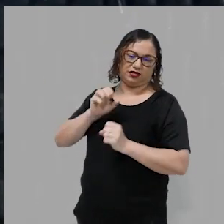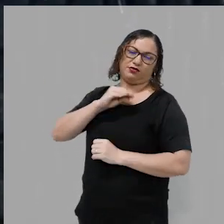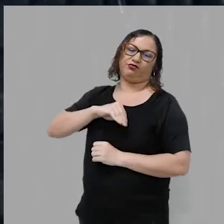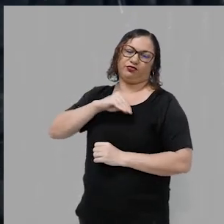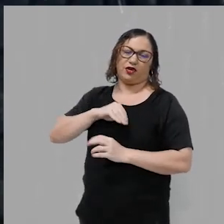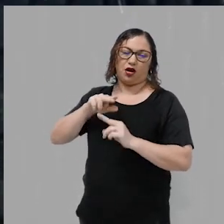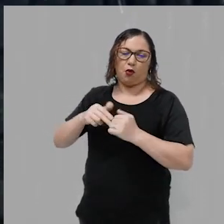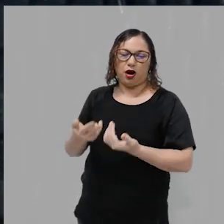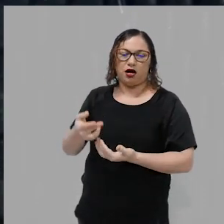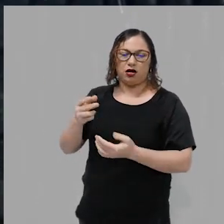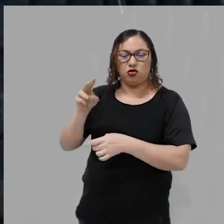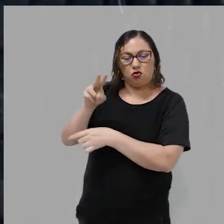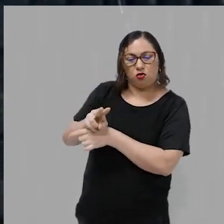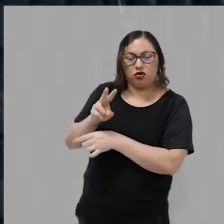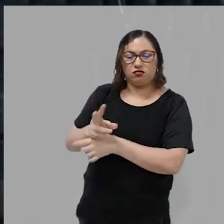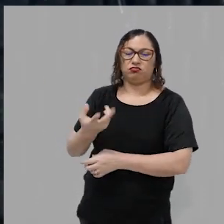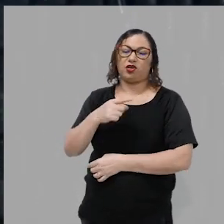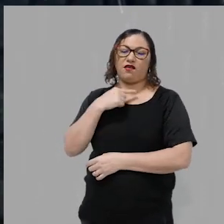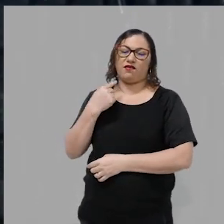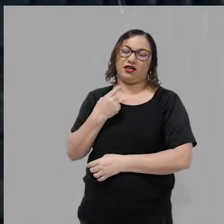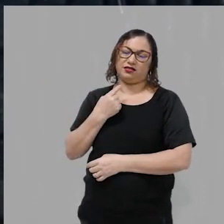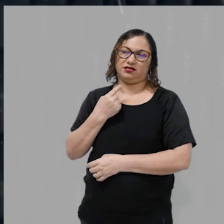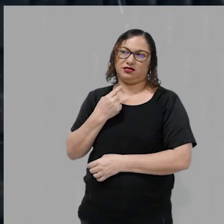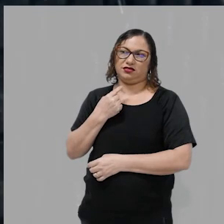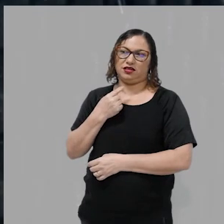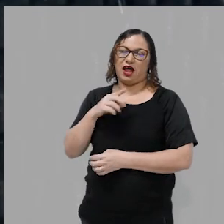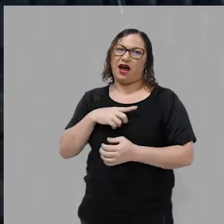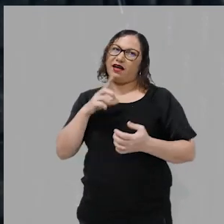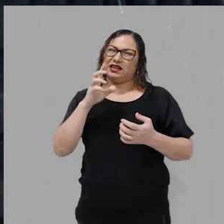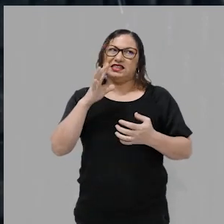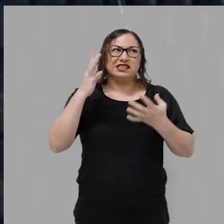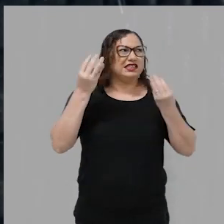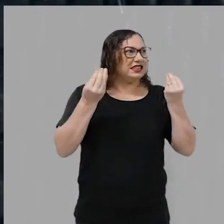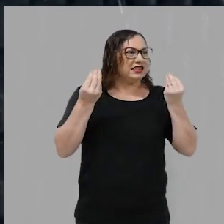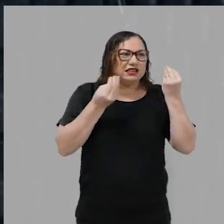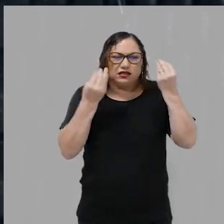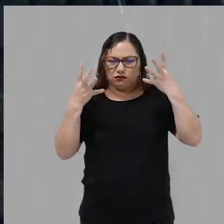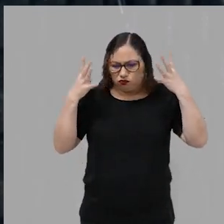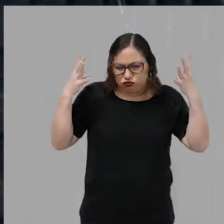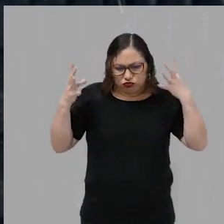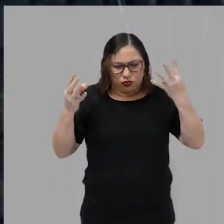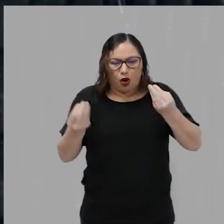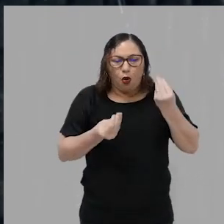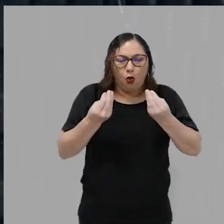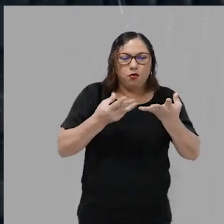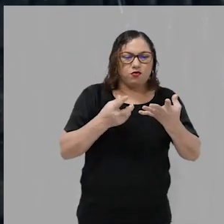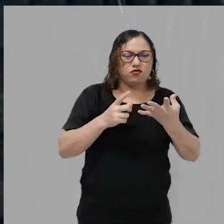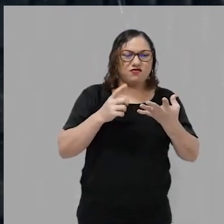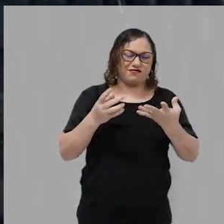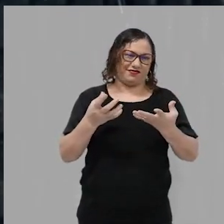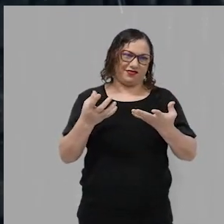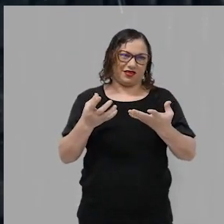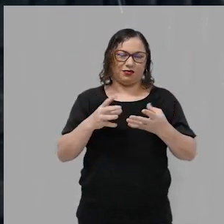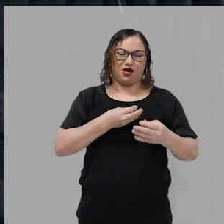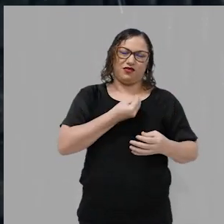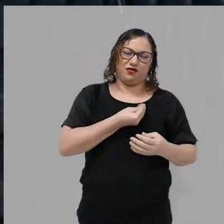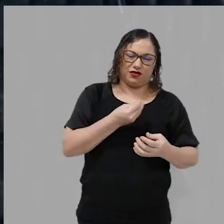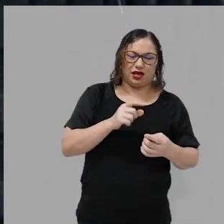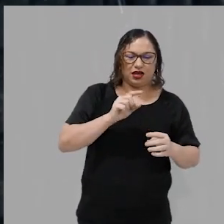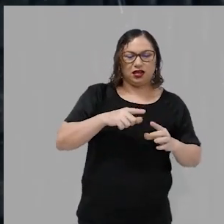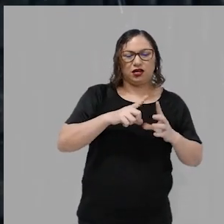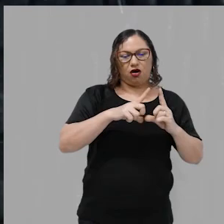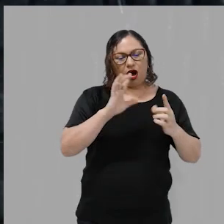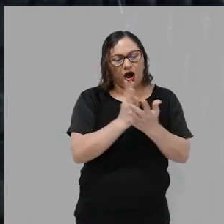Danou-se. Aí eles tiveram que se virar, literalmente nos 30, para sobreviver. Por isso que alguns deles foram embora do Brasil. Ficou uma gama